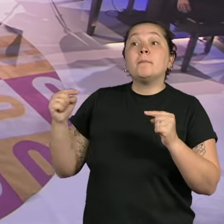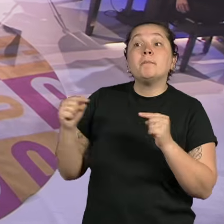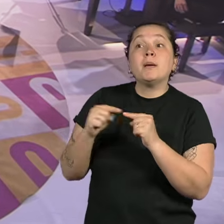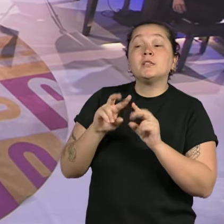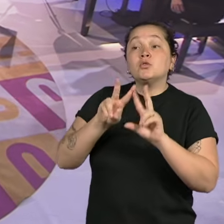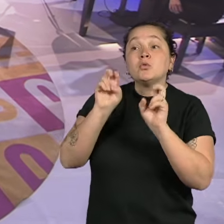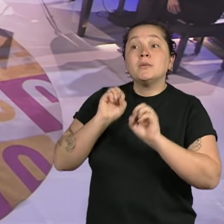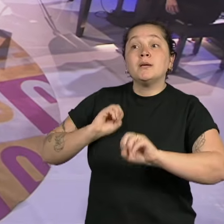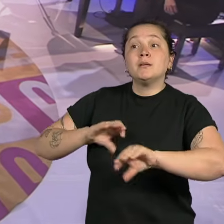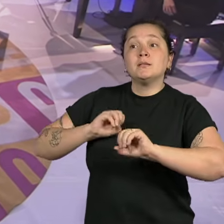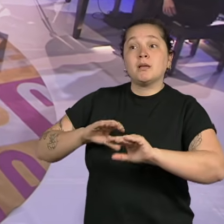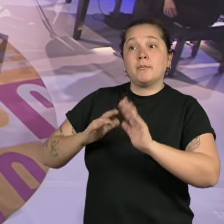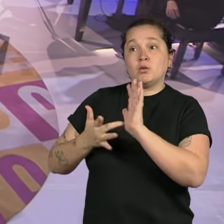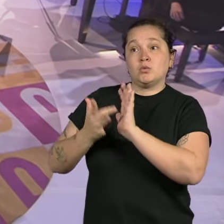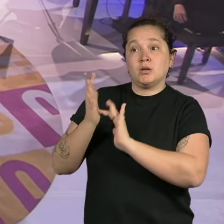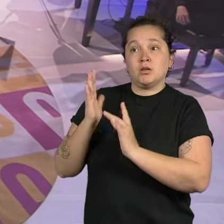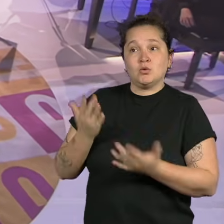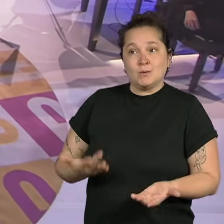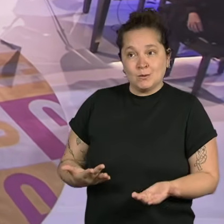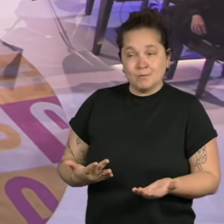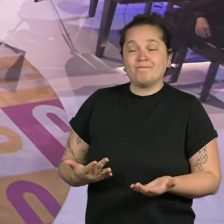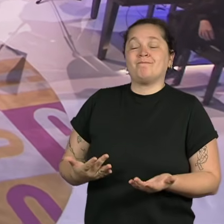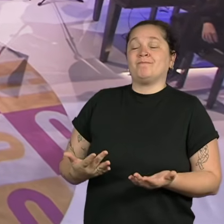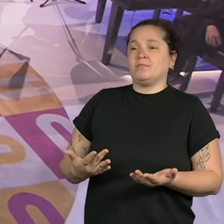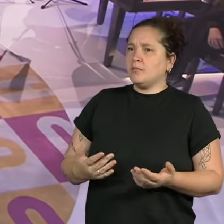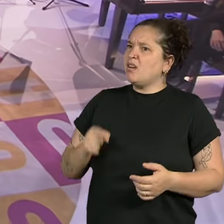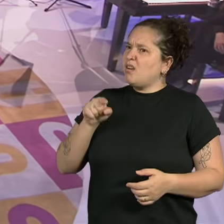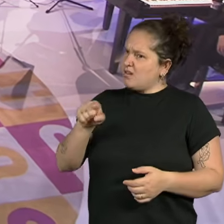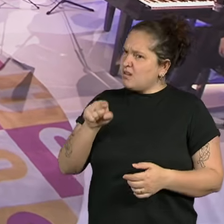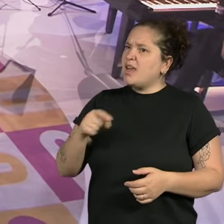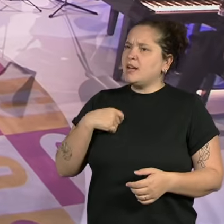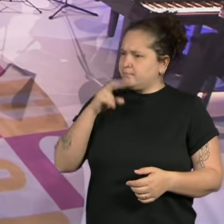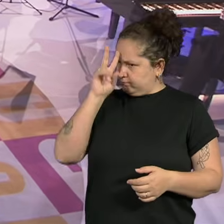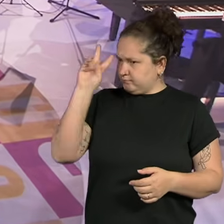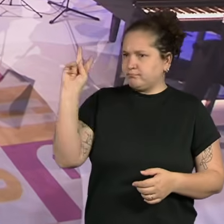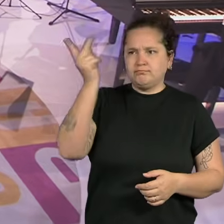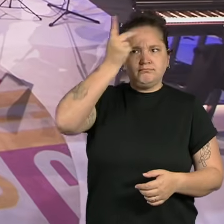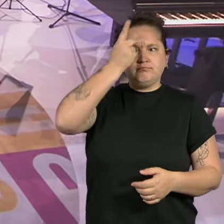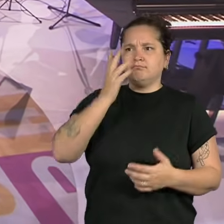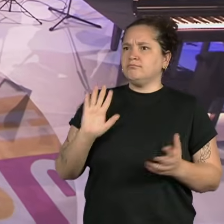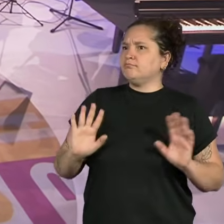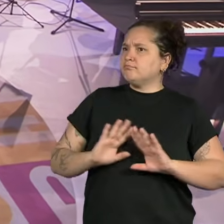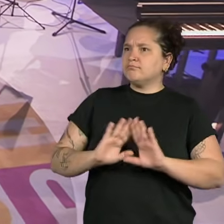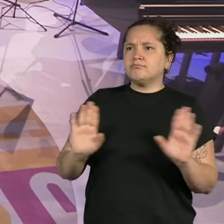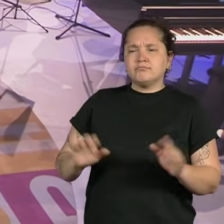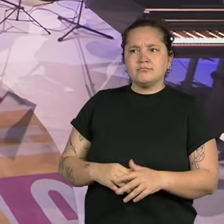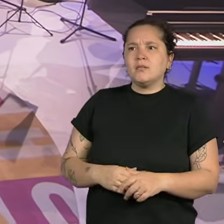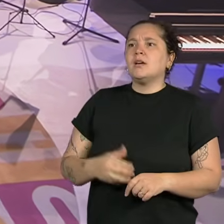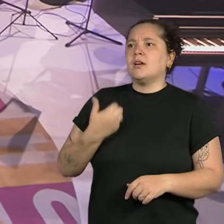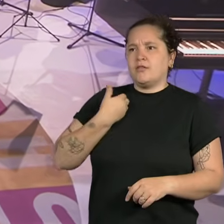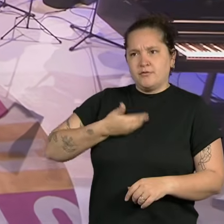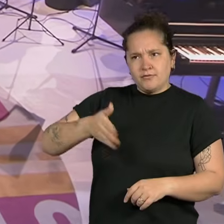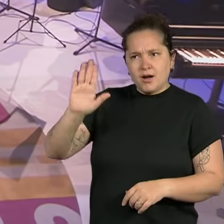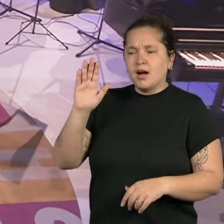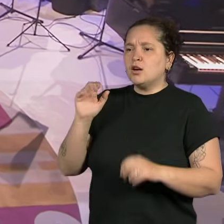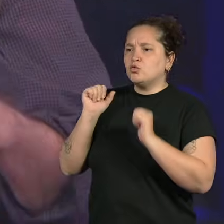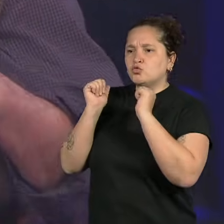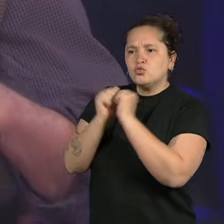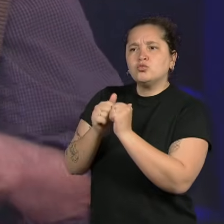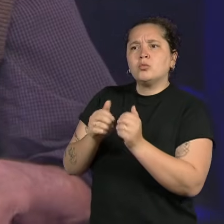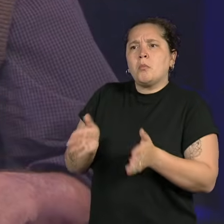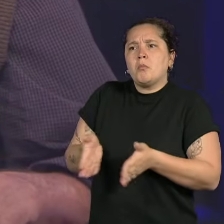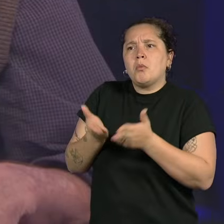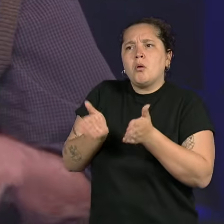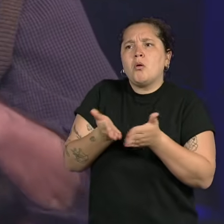Pelo contrário, isso ele revê de uma forma radical, né? Indo direto trabalhar com a população mais